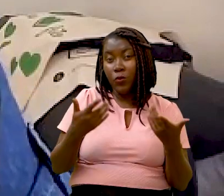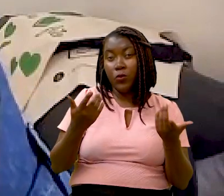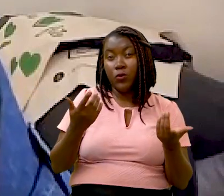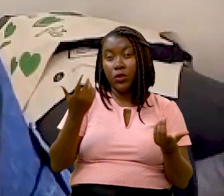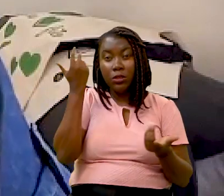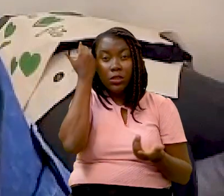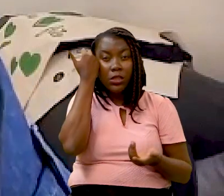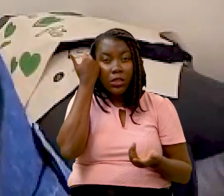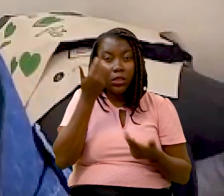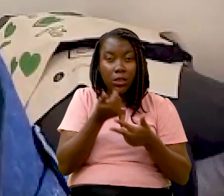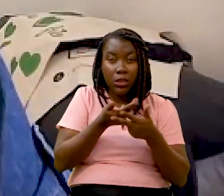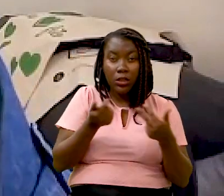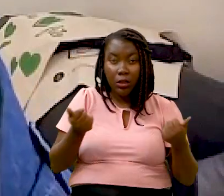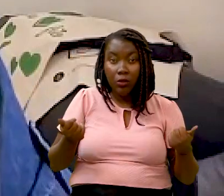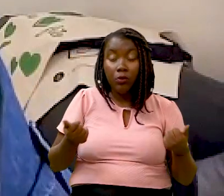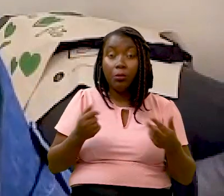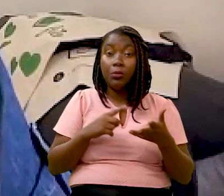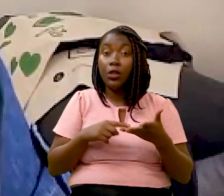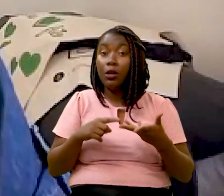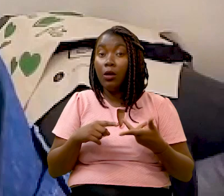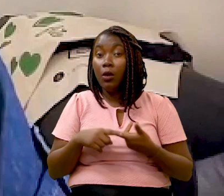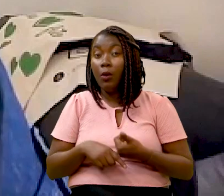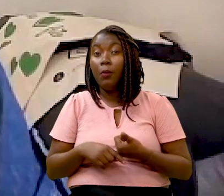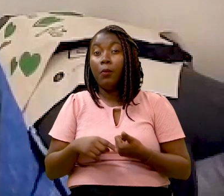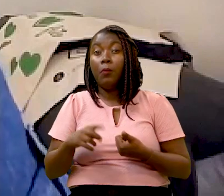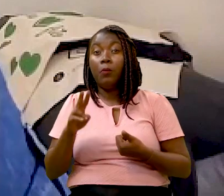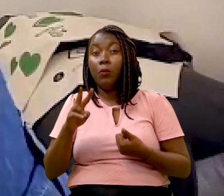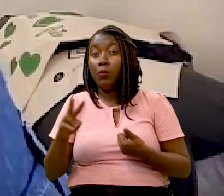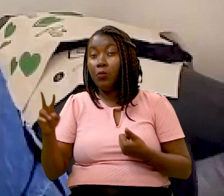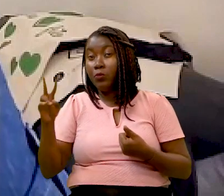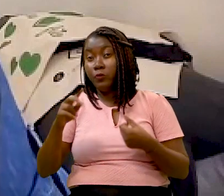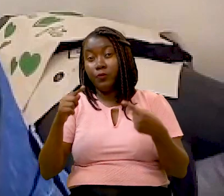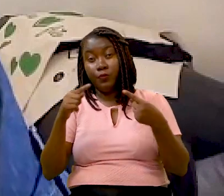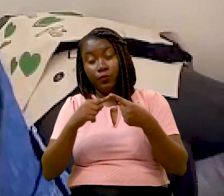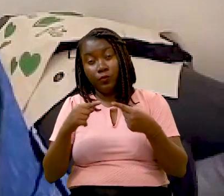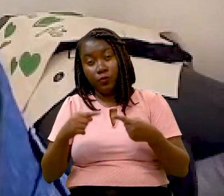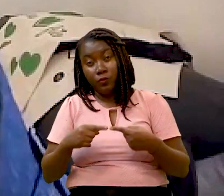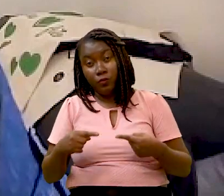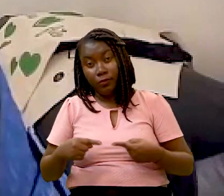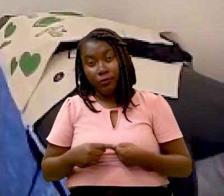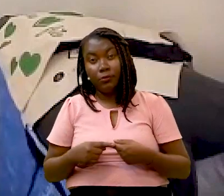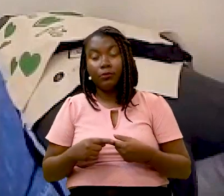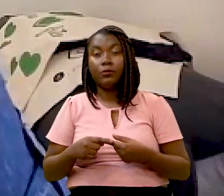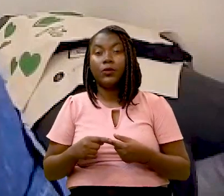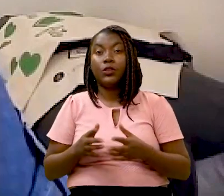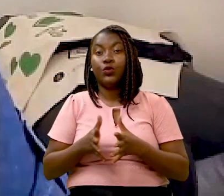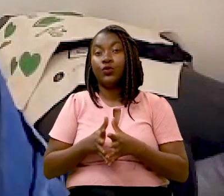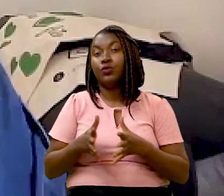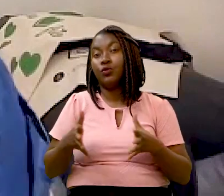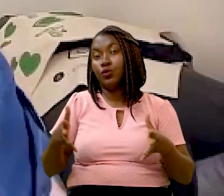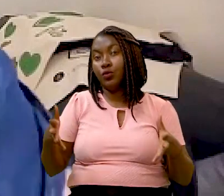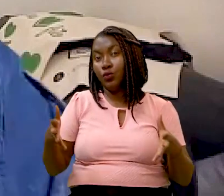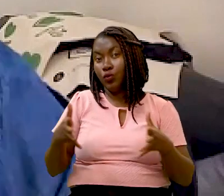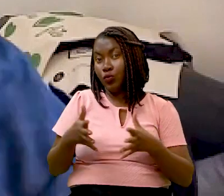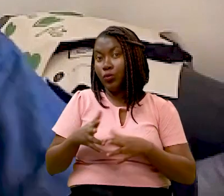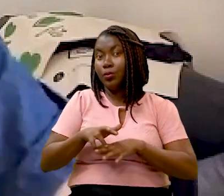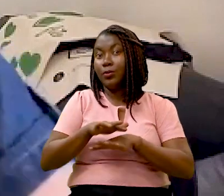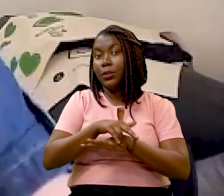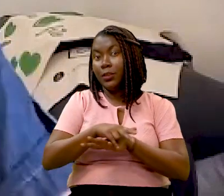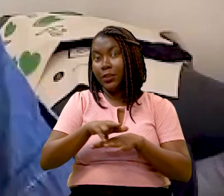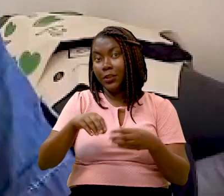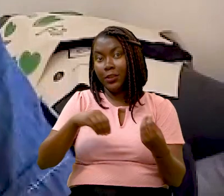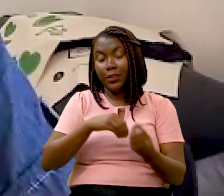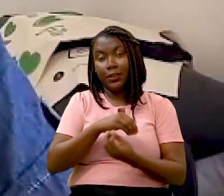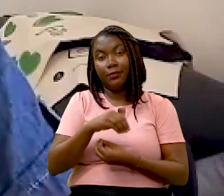compõe as proteínas de maneira adequada em termos de volume, também